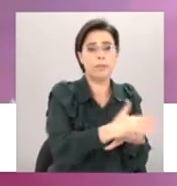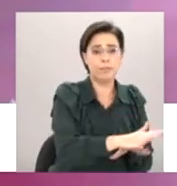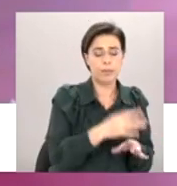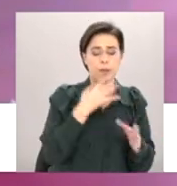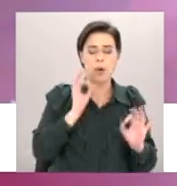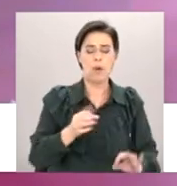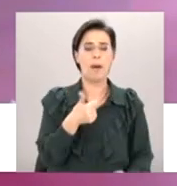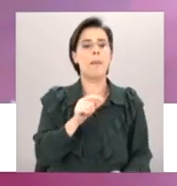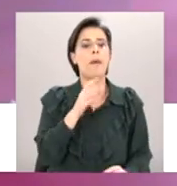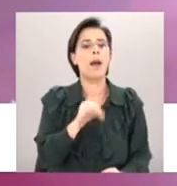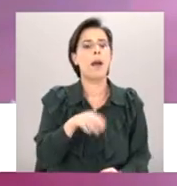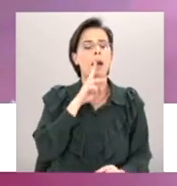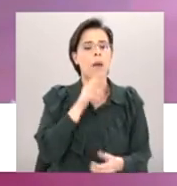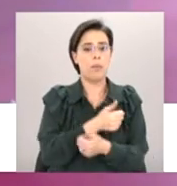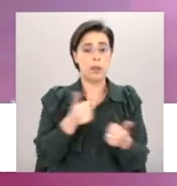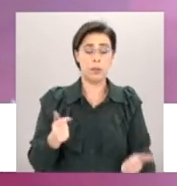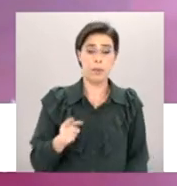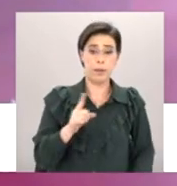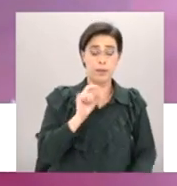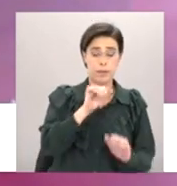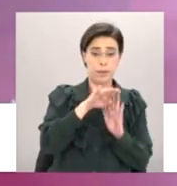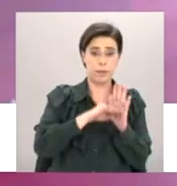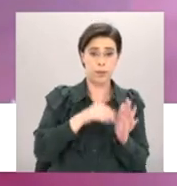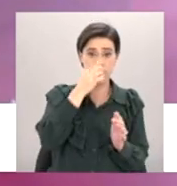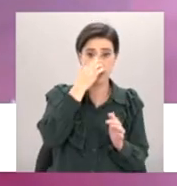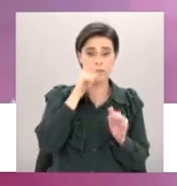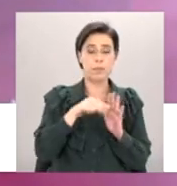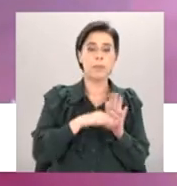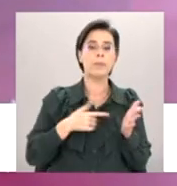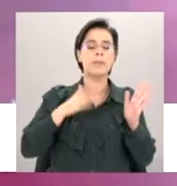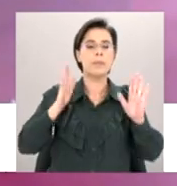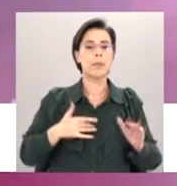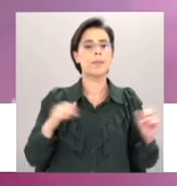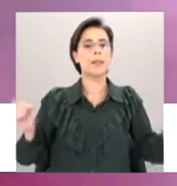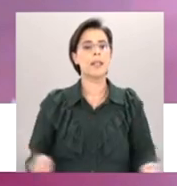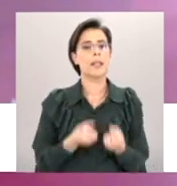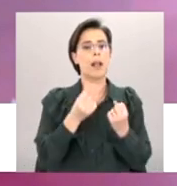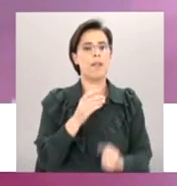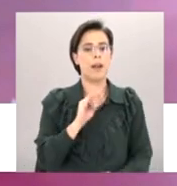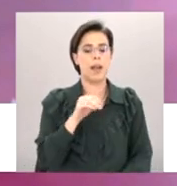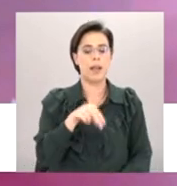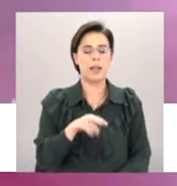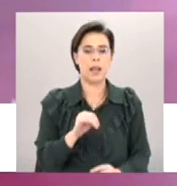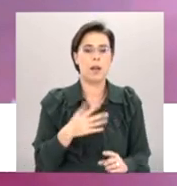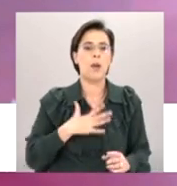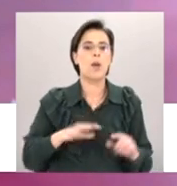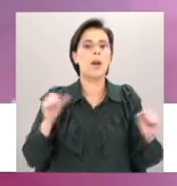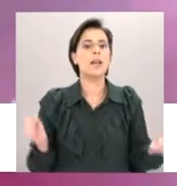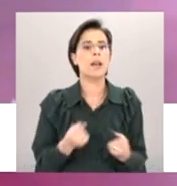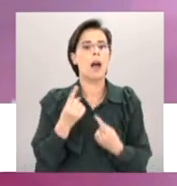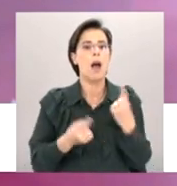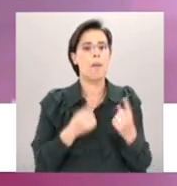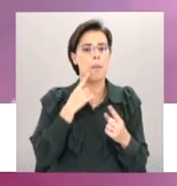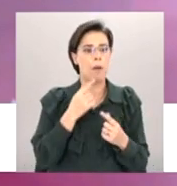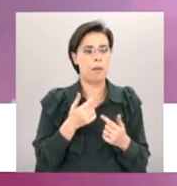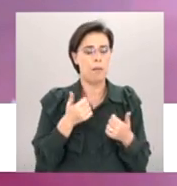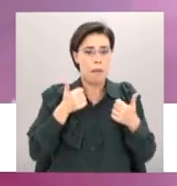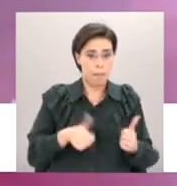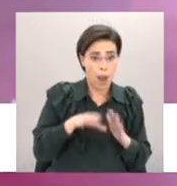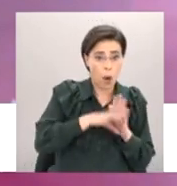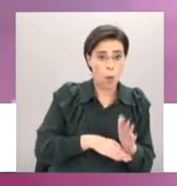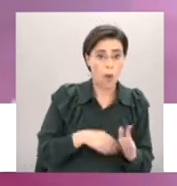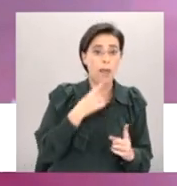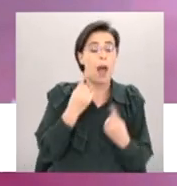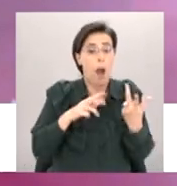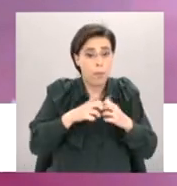o bloco ver dizer que você conheça nesse responder muito longe porque no vosso programa está que temos que salvar o SMS não se pretende salvar alguma coisa que esteja muito boa condução